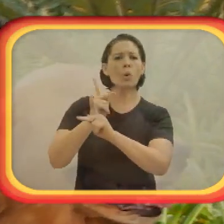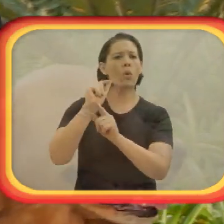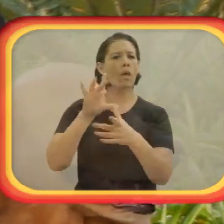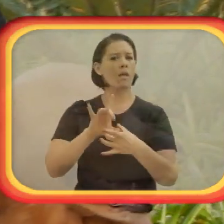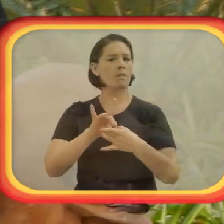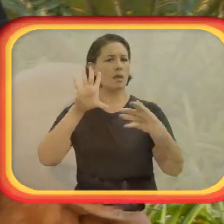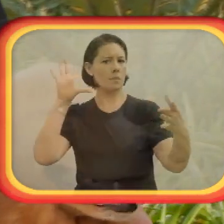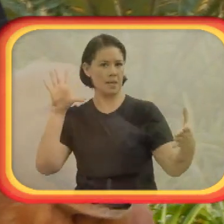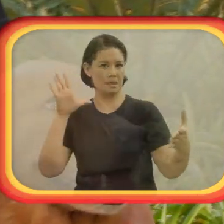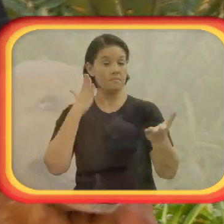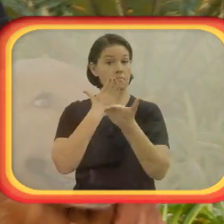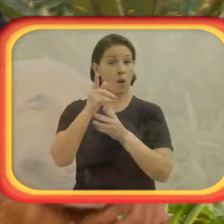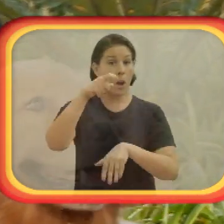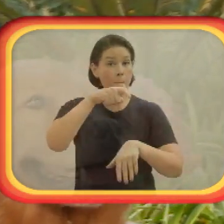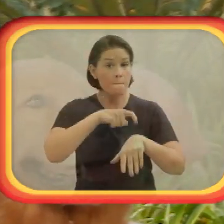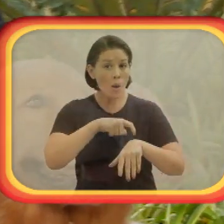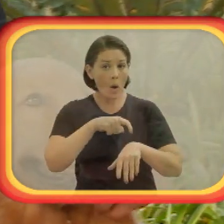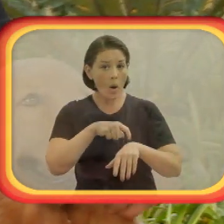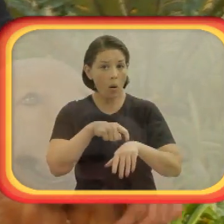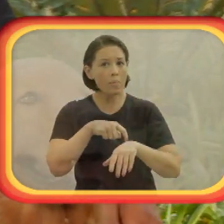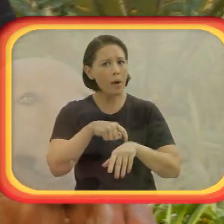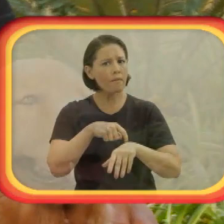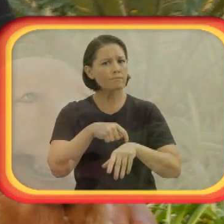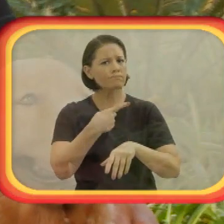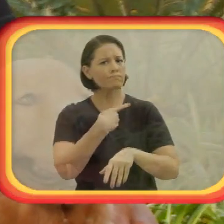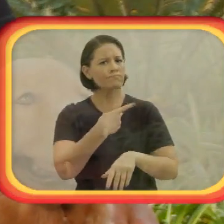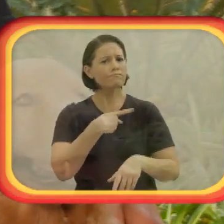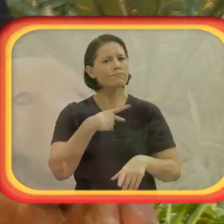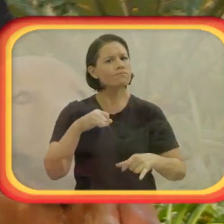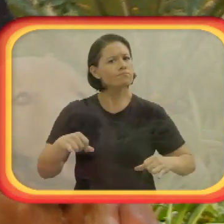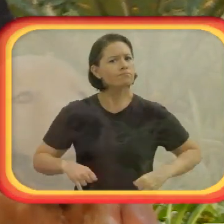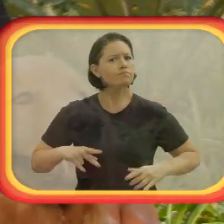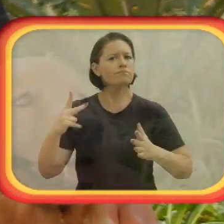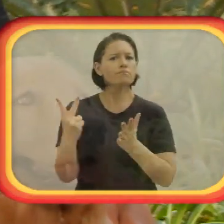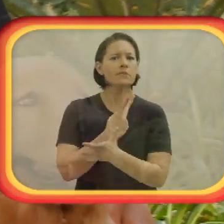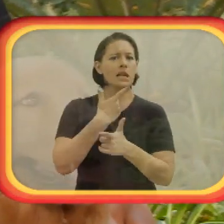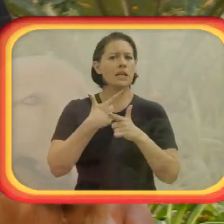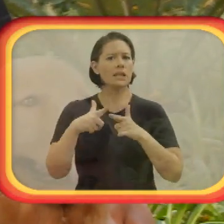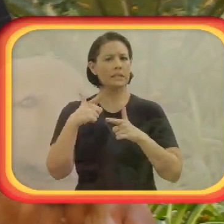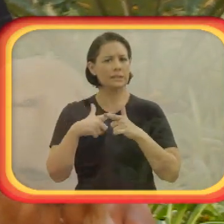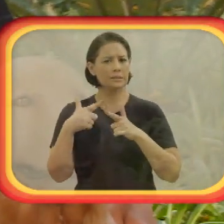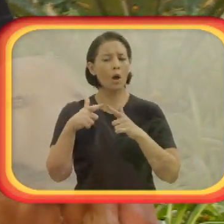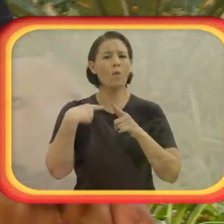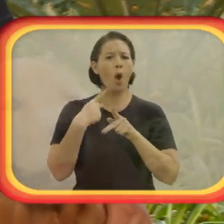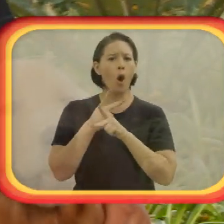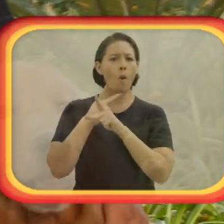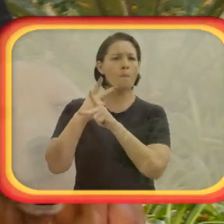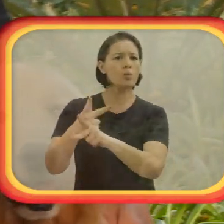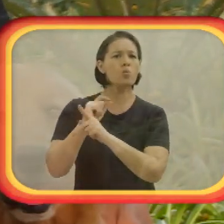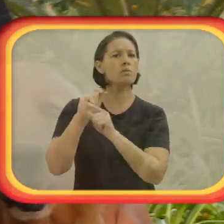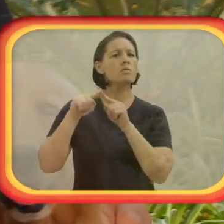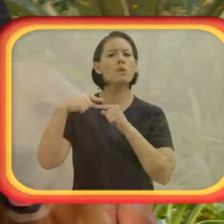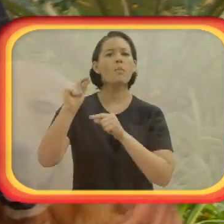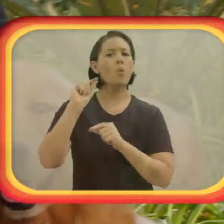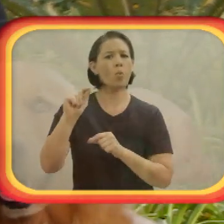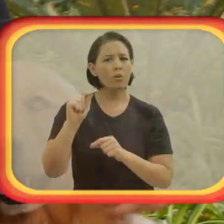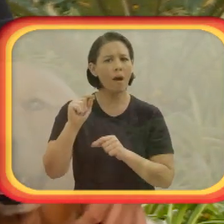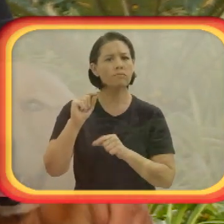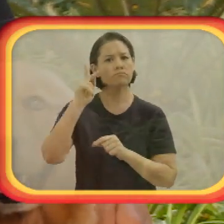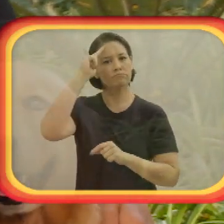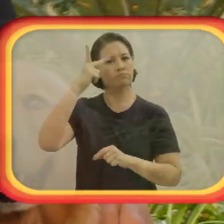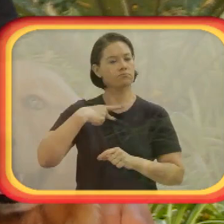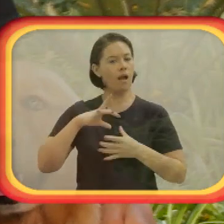para as pessoas que buscam independência. Né? A partir do momento que a gente sofre a lesão, o que a gente mais busca depois